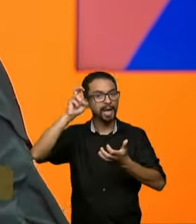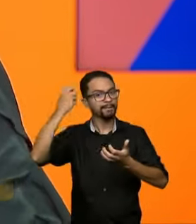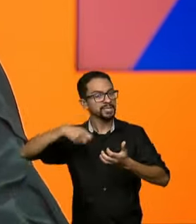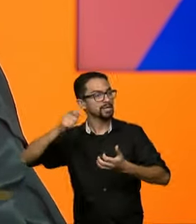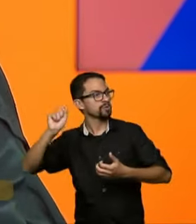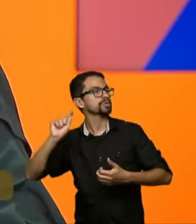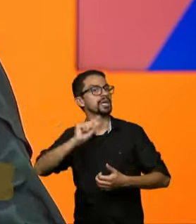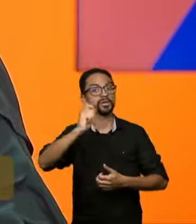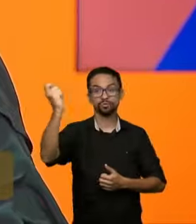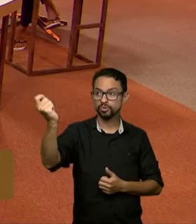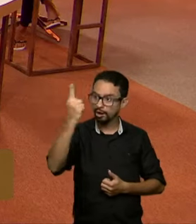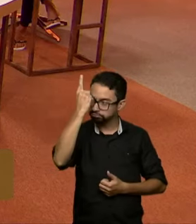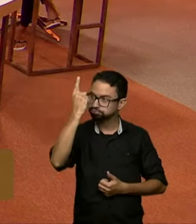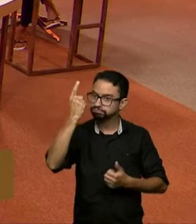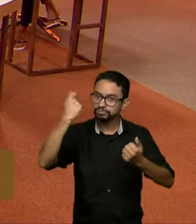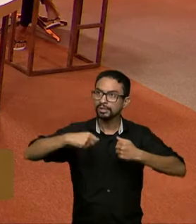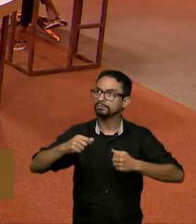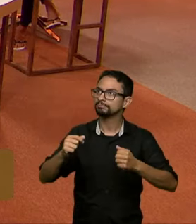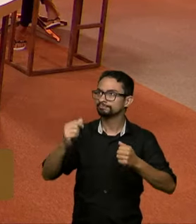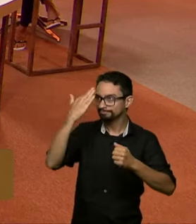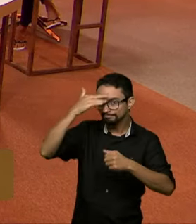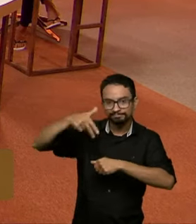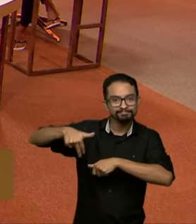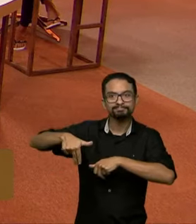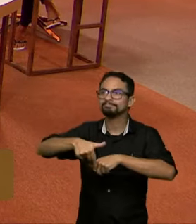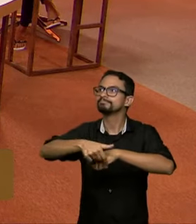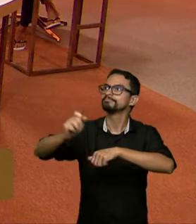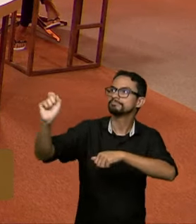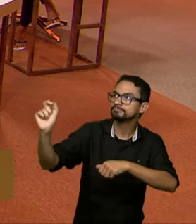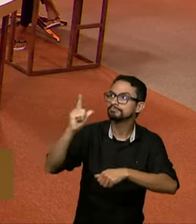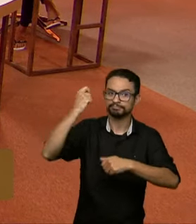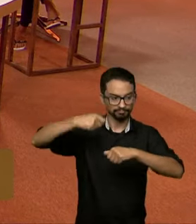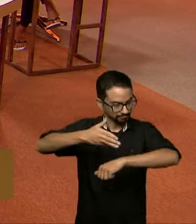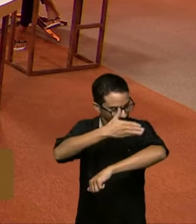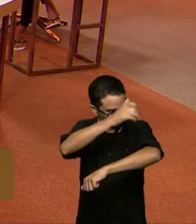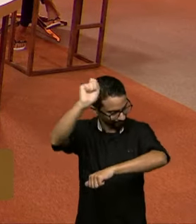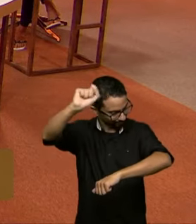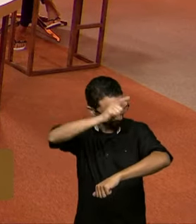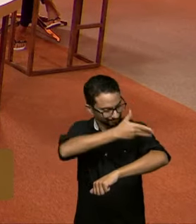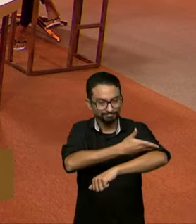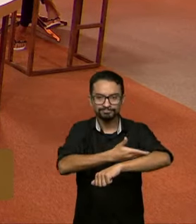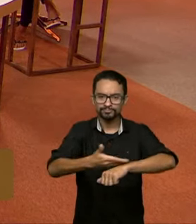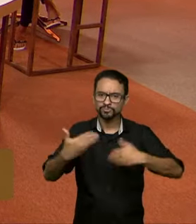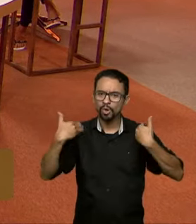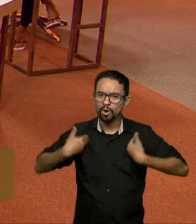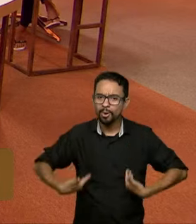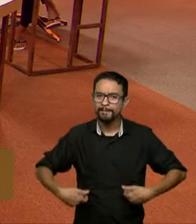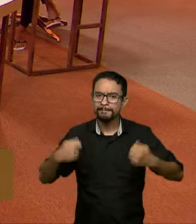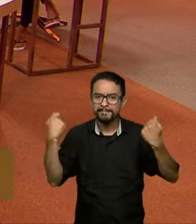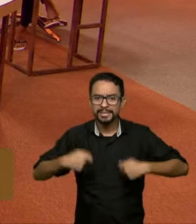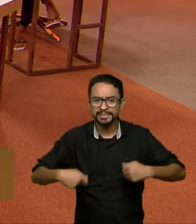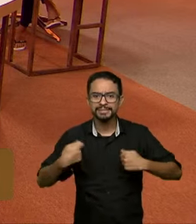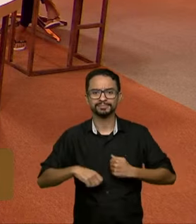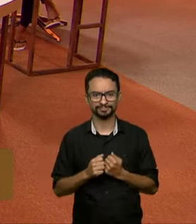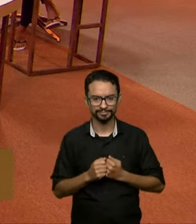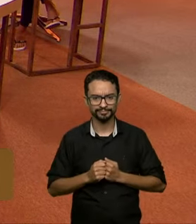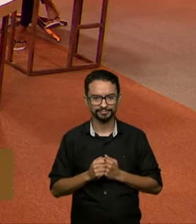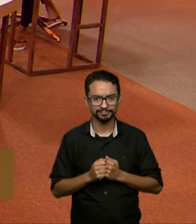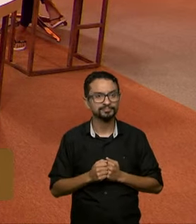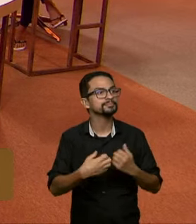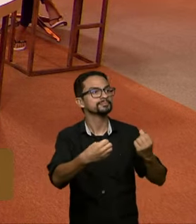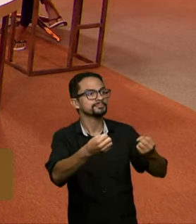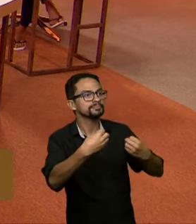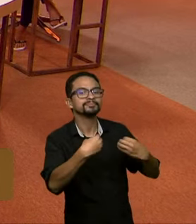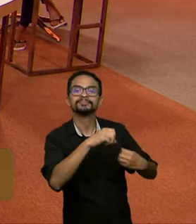sol durante o dia. De preferência nua, eu tomo sol nua, é uma beleza. Pegar sol nas partes, é bom. Aprendi com Fernanda Torres.